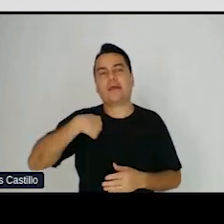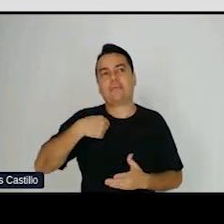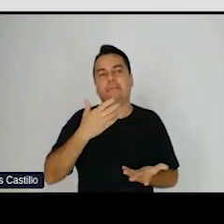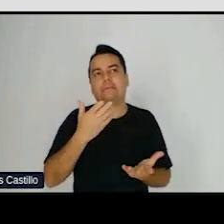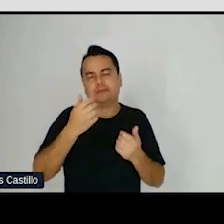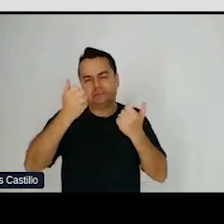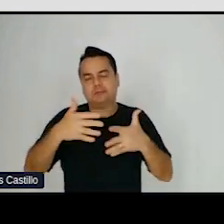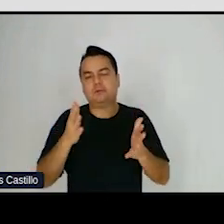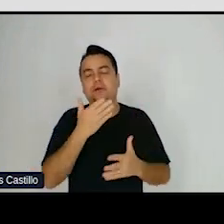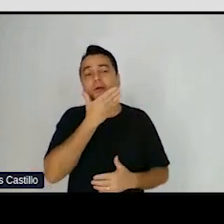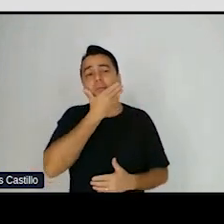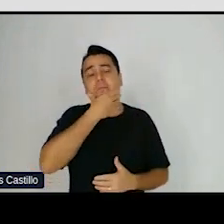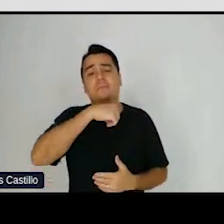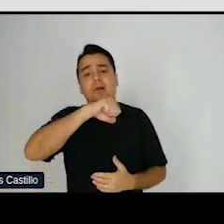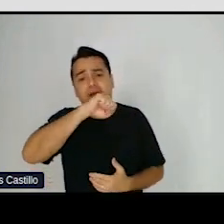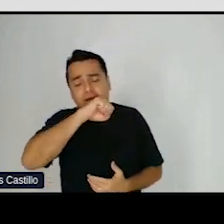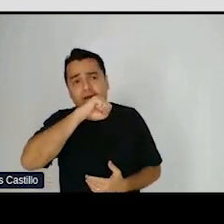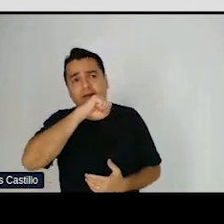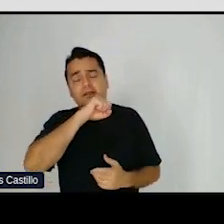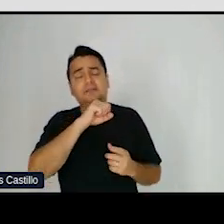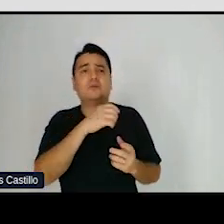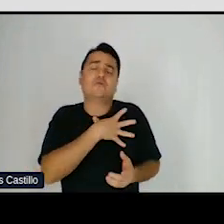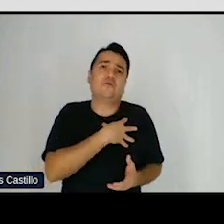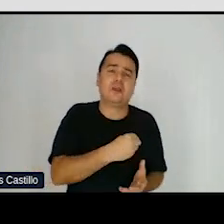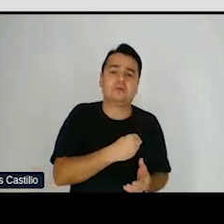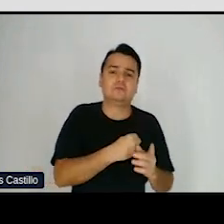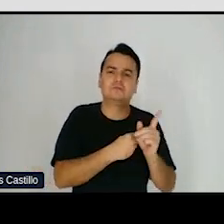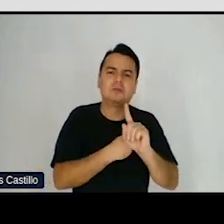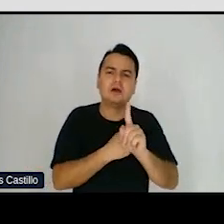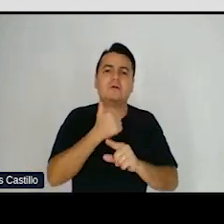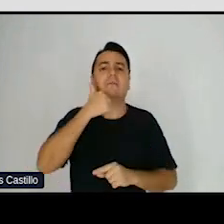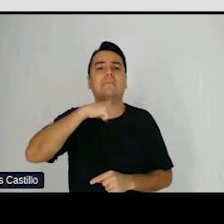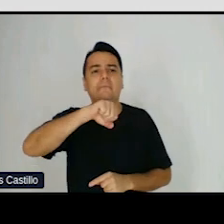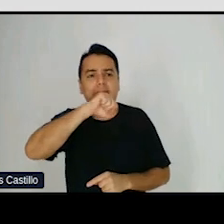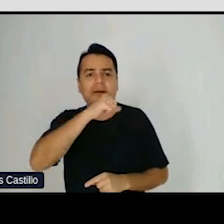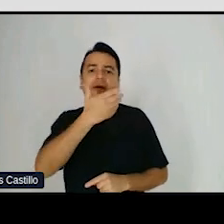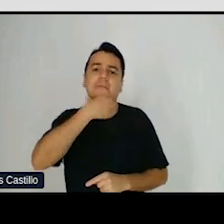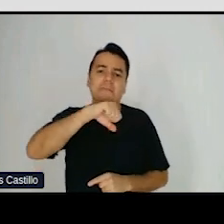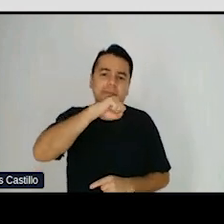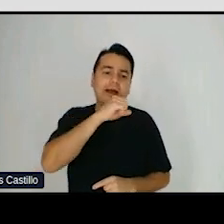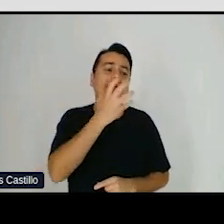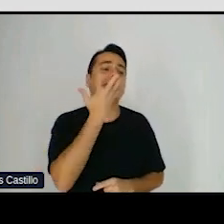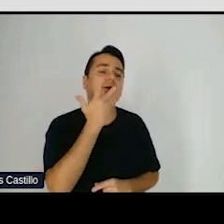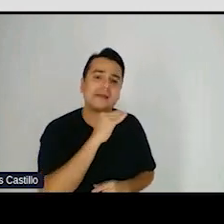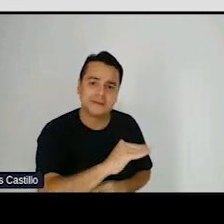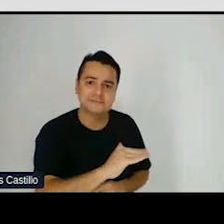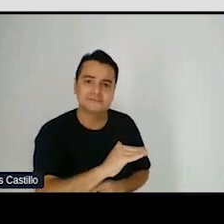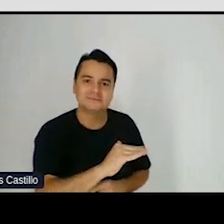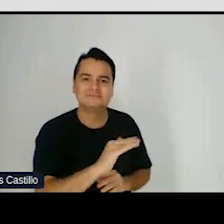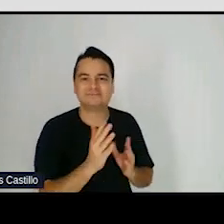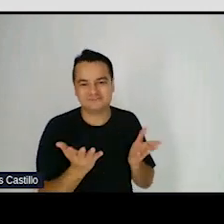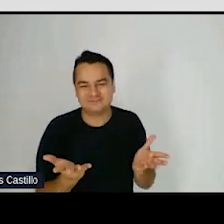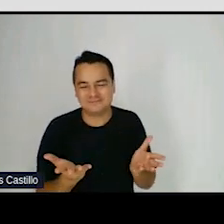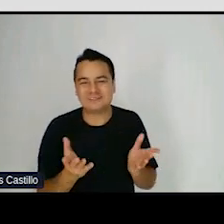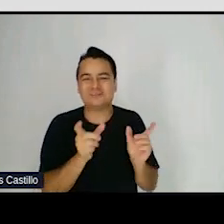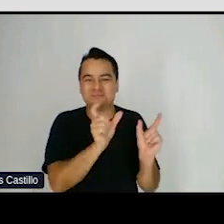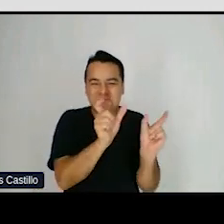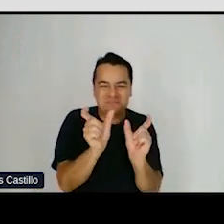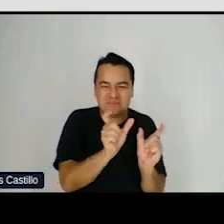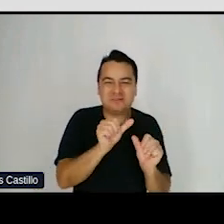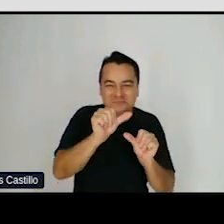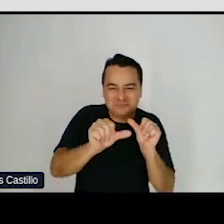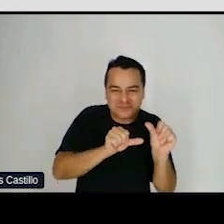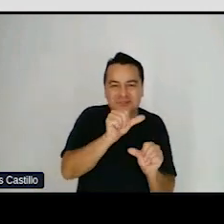pais do filho, não, eu falo mãe, o pai da criança, então tentando ter esse cuidado também, né,